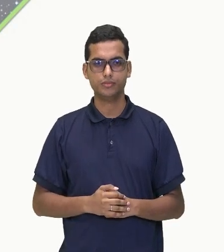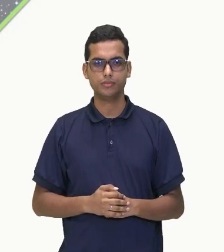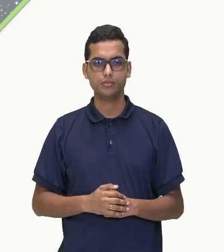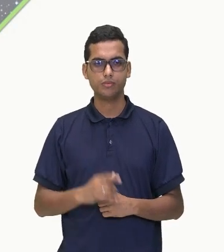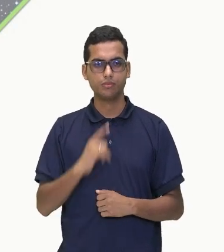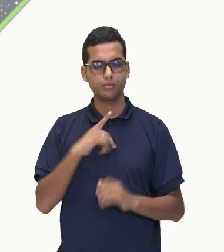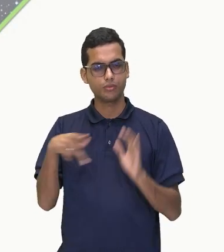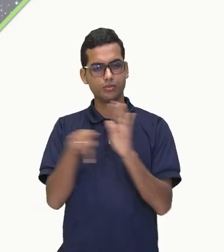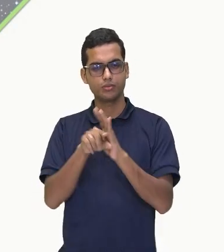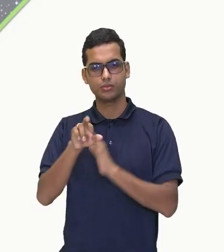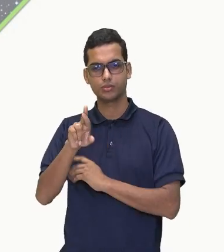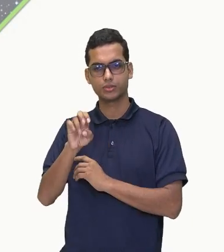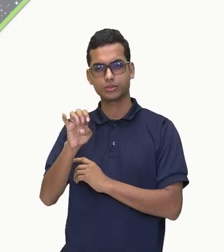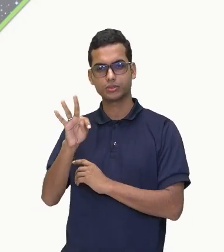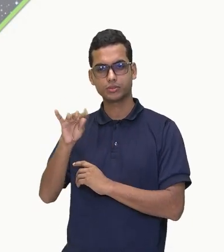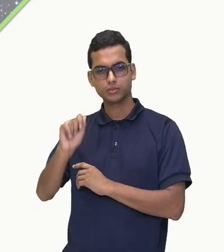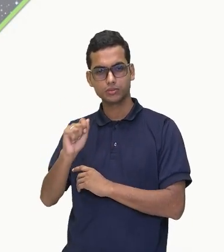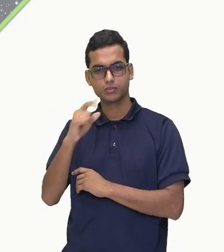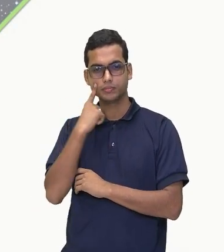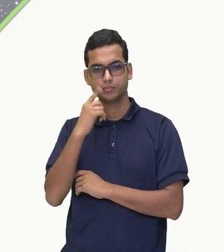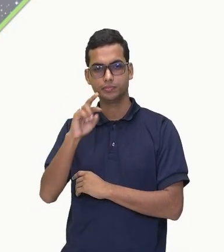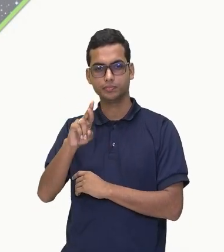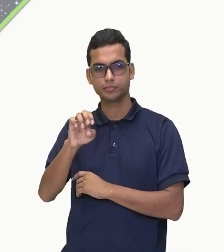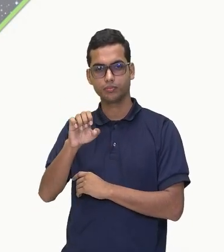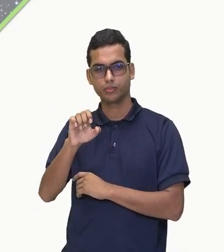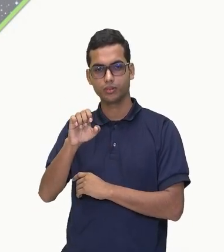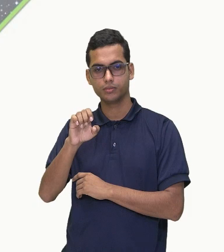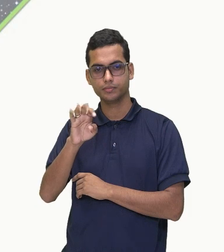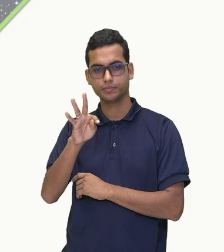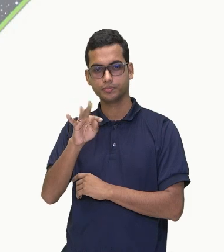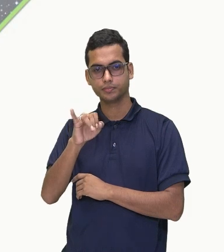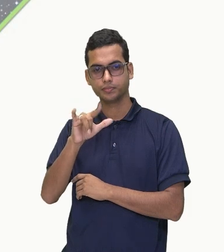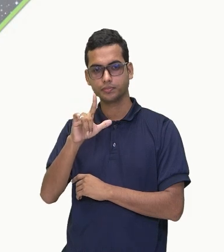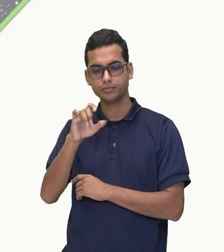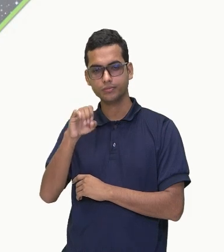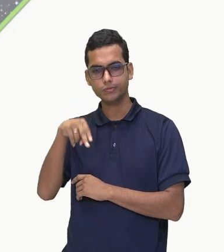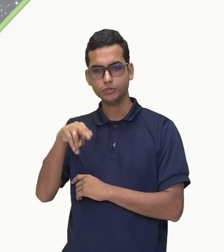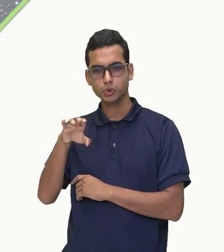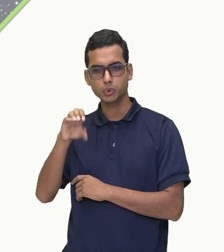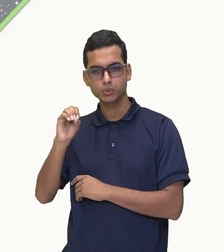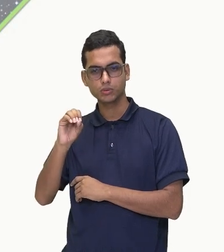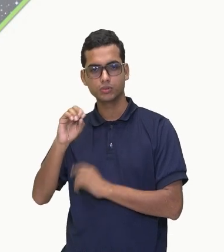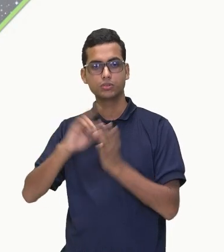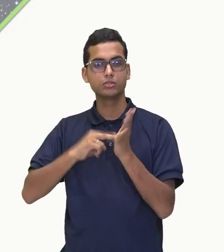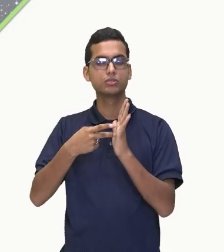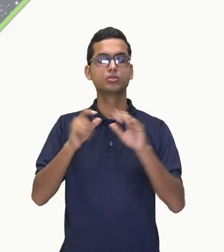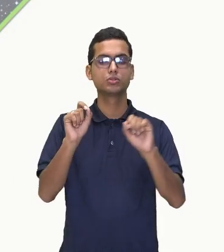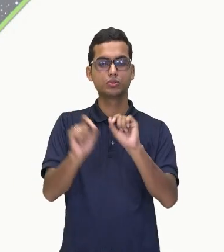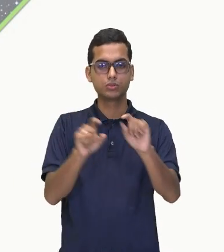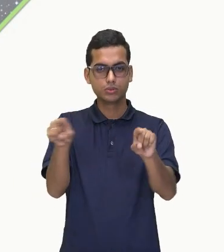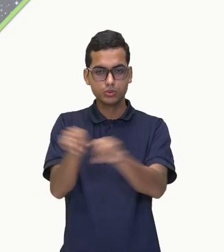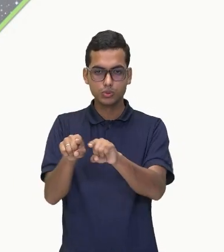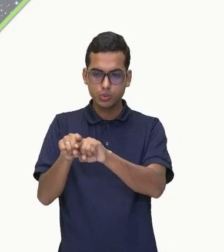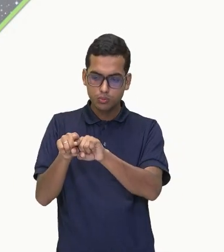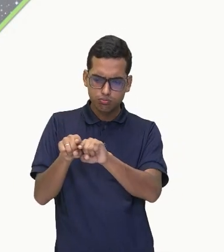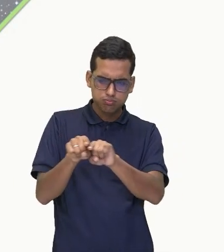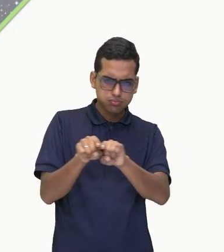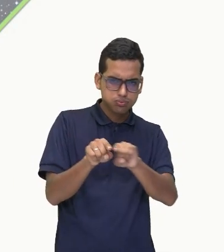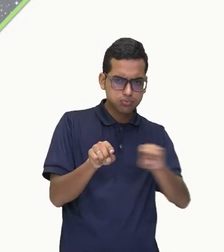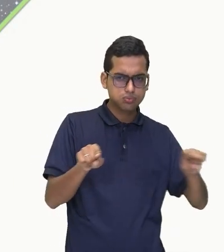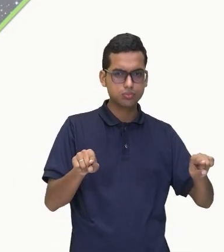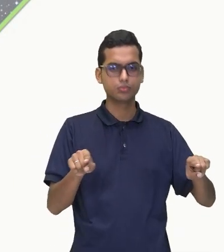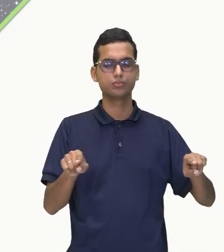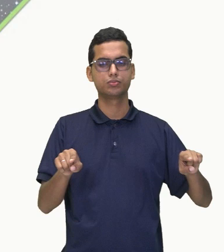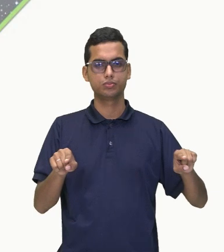reta. O nome aqui está dizendo, movimento será retilíneo. Significa o quê? O nome